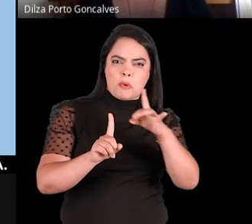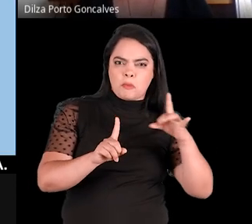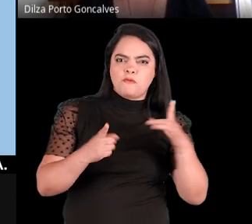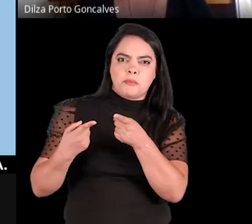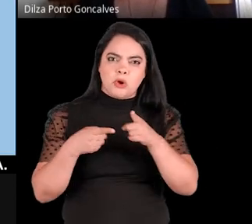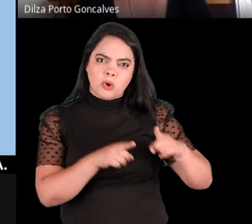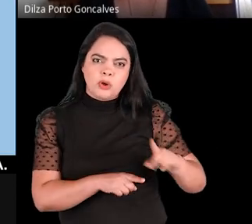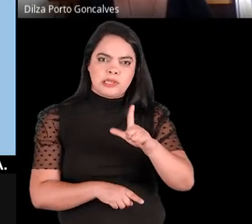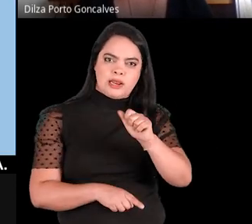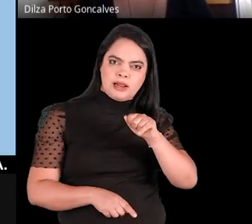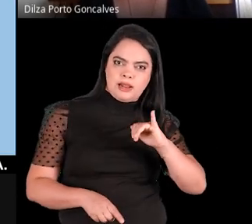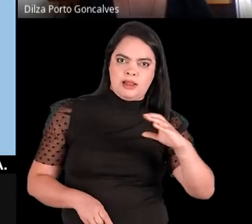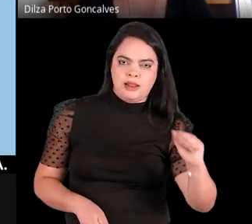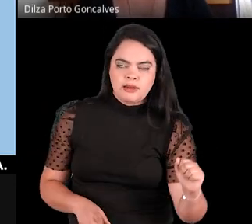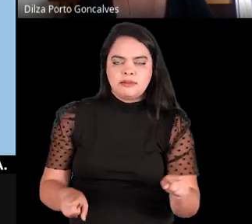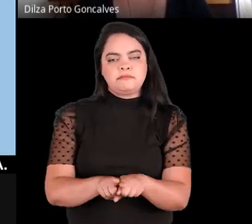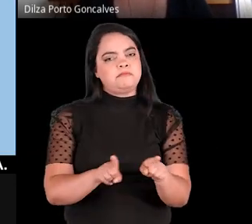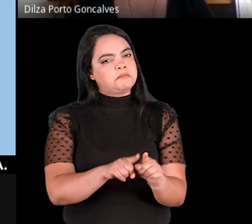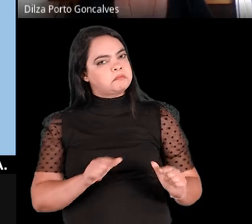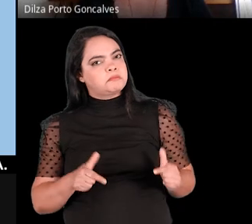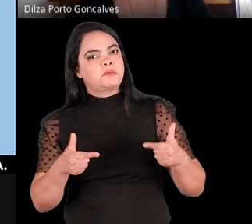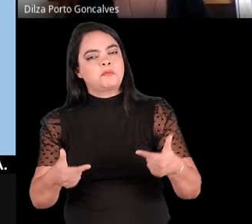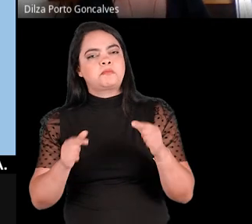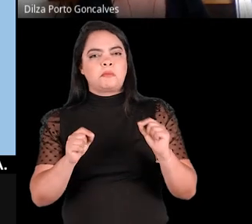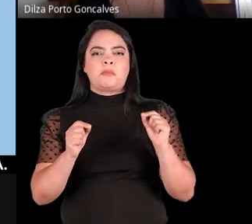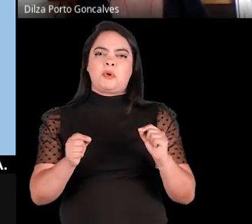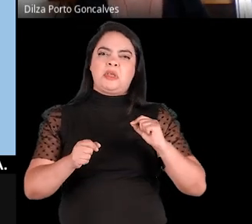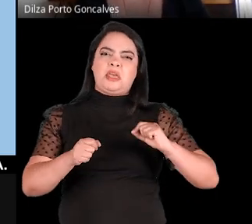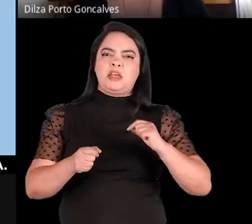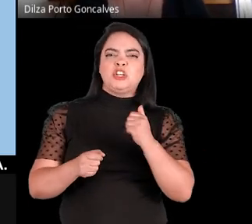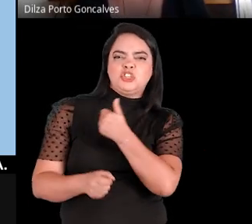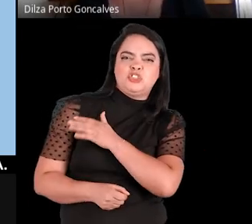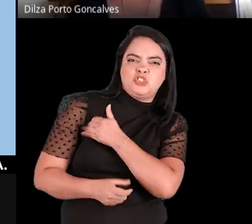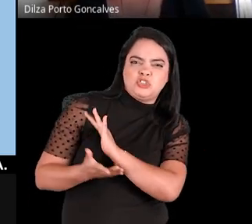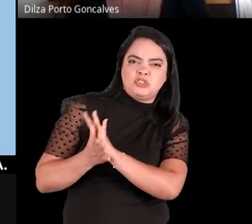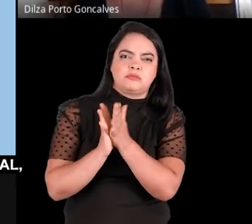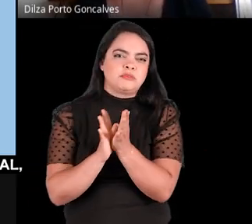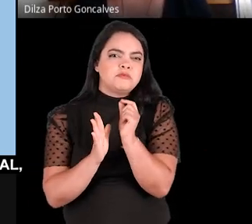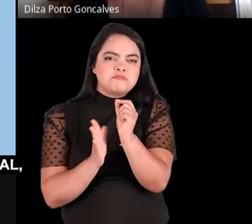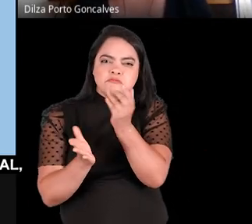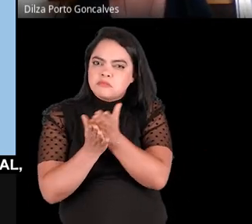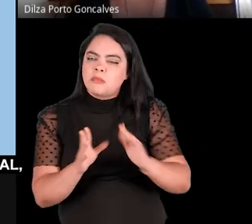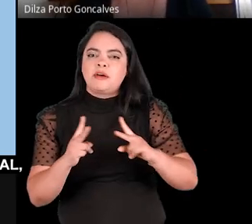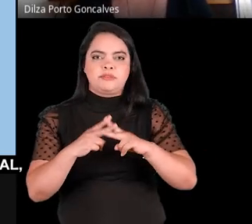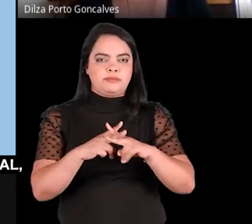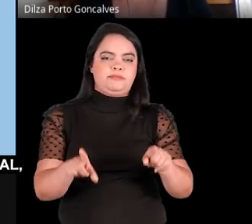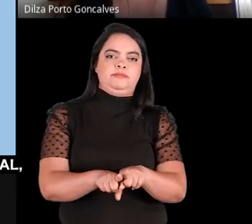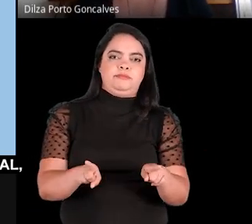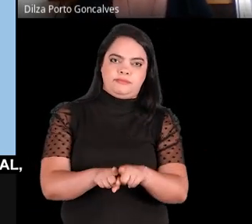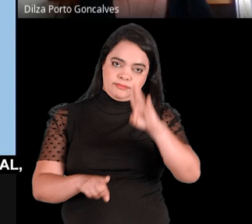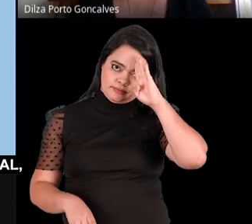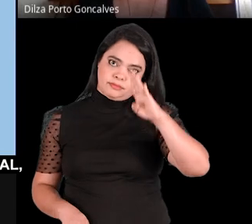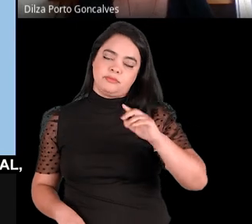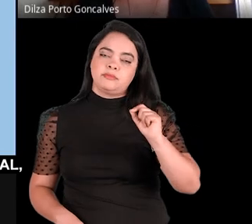estarão engajados no combate a todo e qualquer tipo de discriminação e violência, notadamente aquelas que